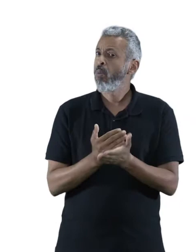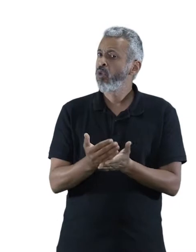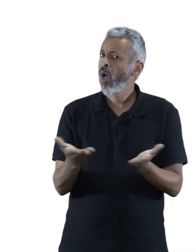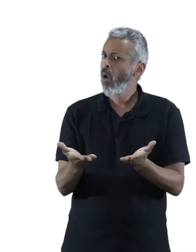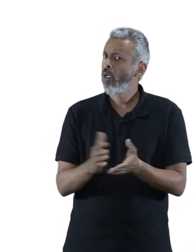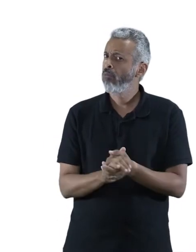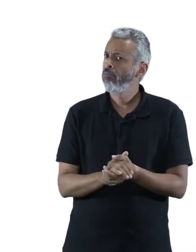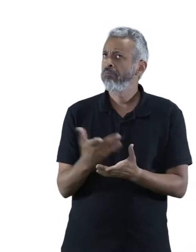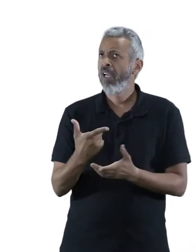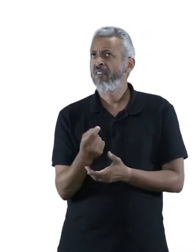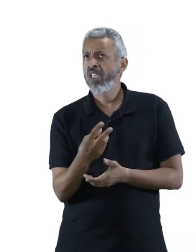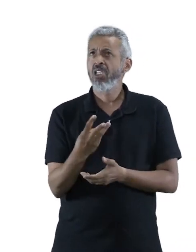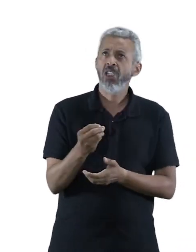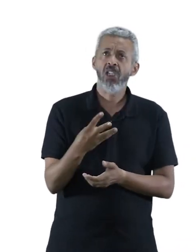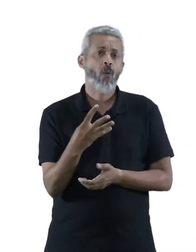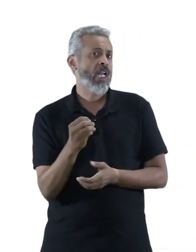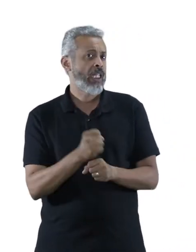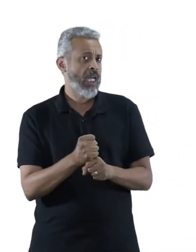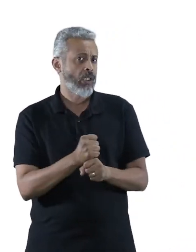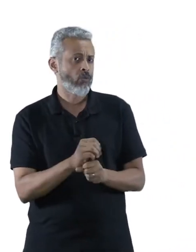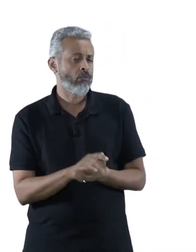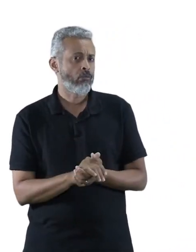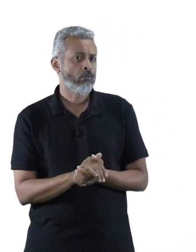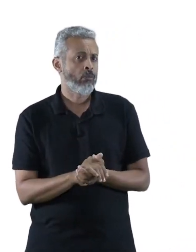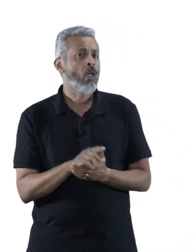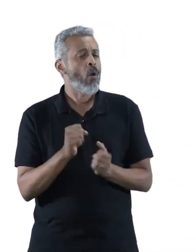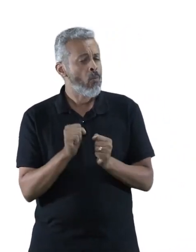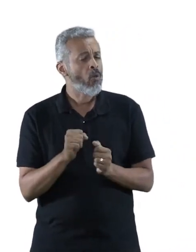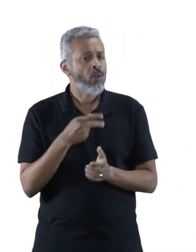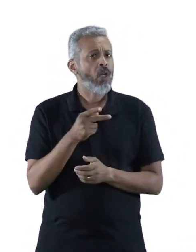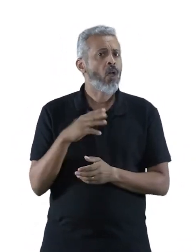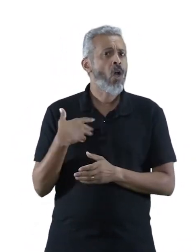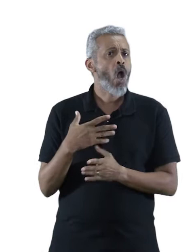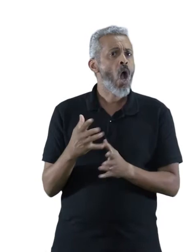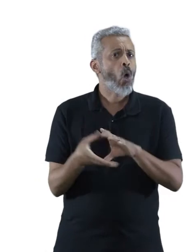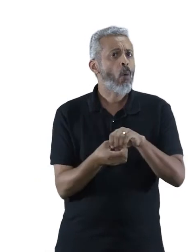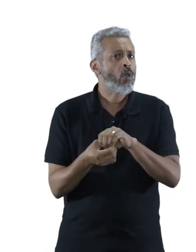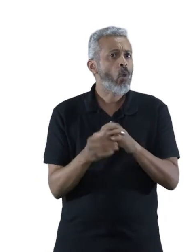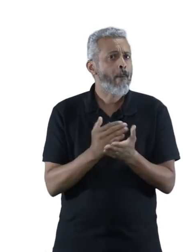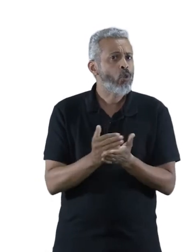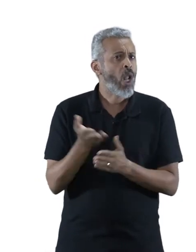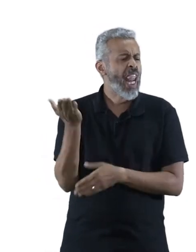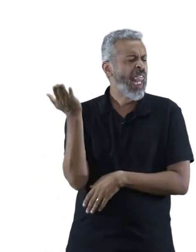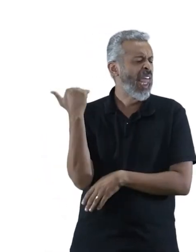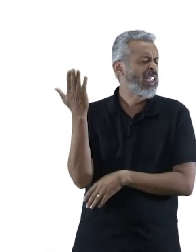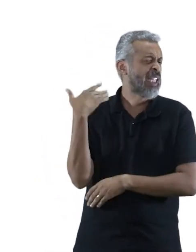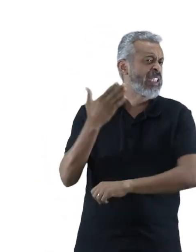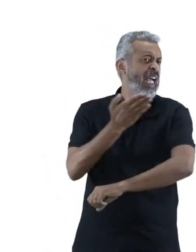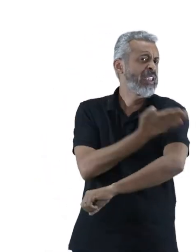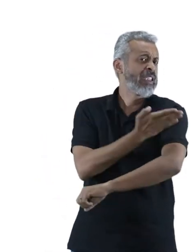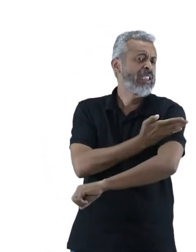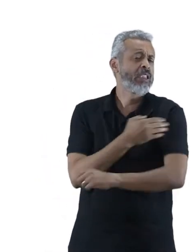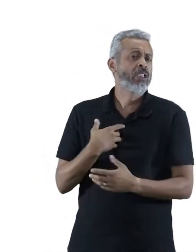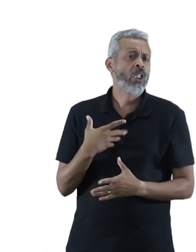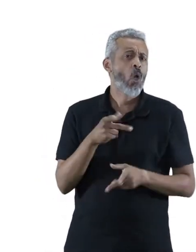agora, nos últimos 20, 30, 40 anos. Eu já posso falar que globalização começou desde a antiguidade. Os povos